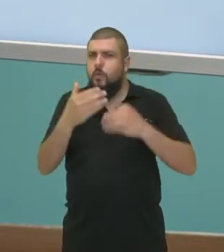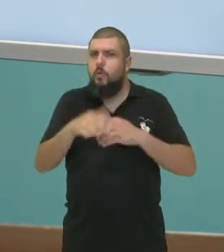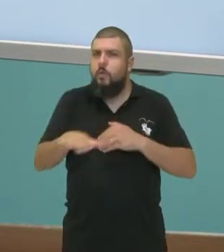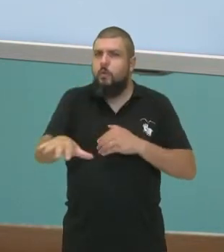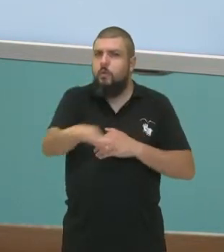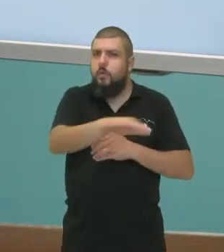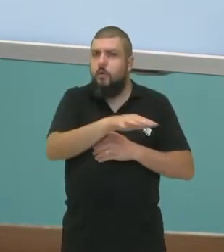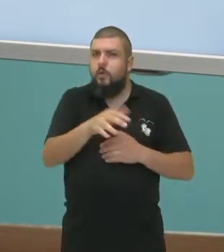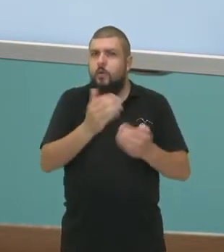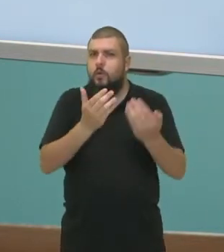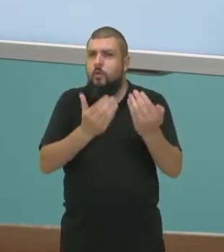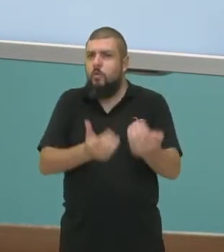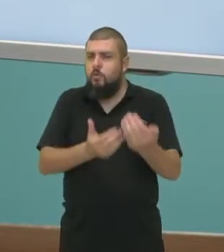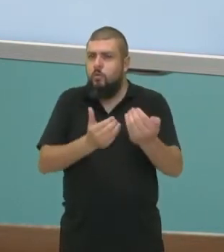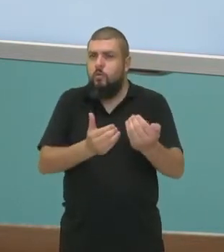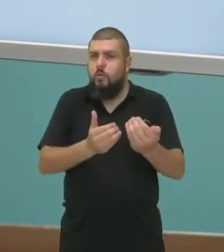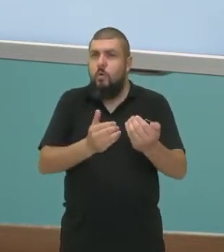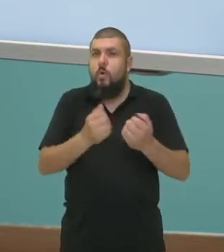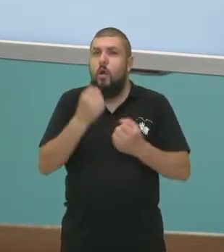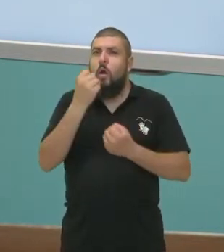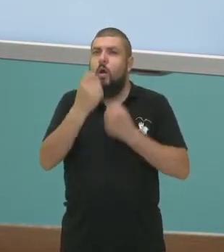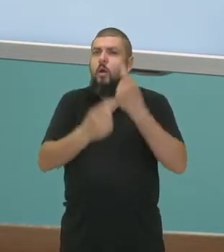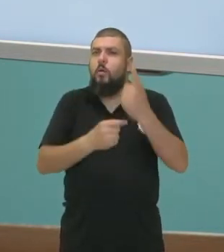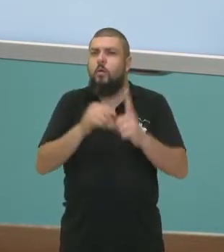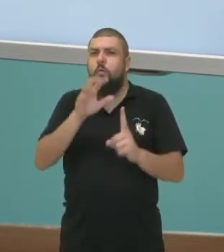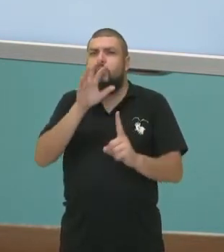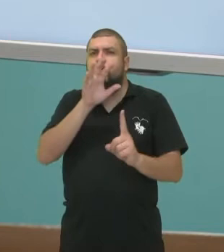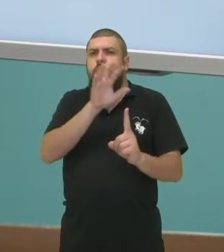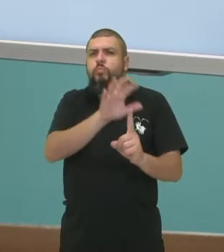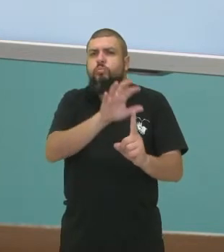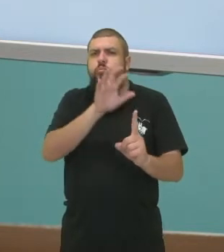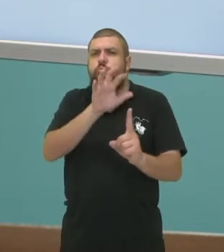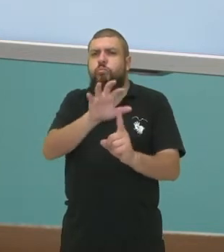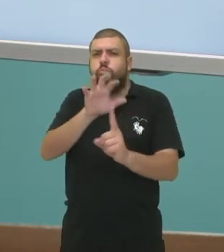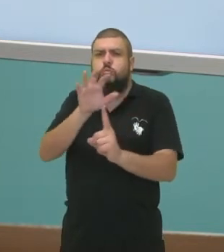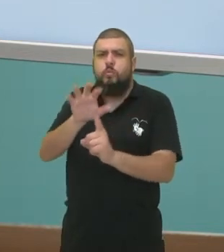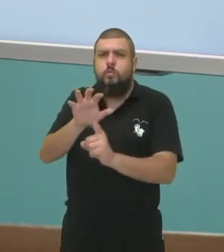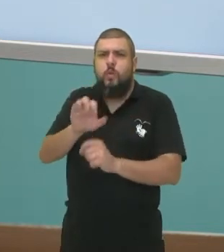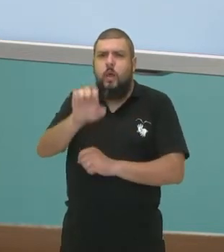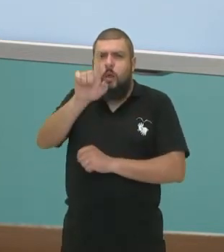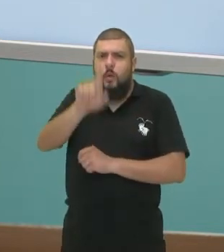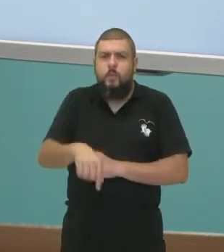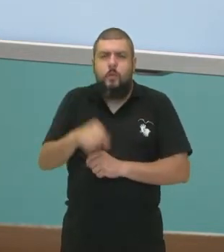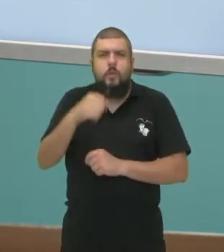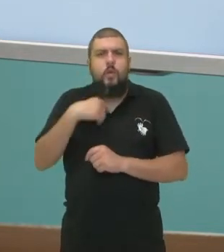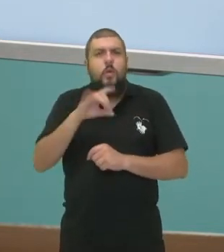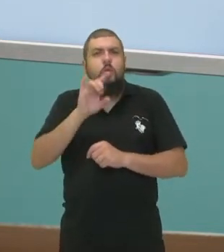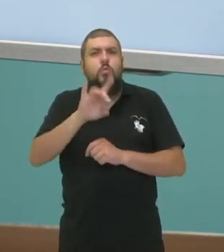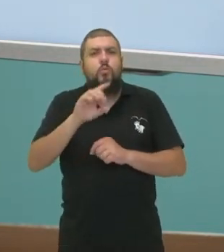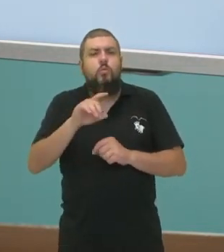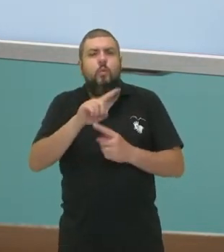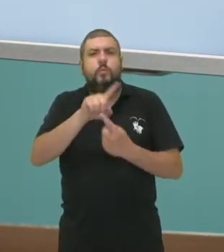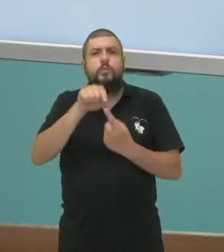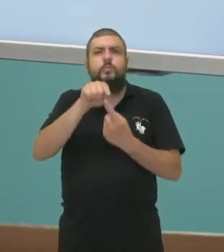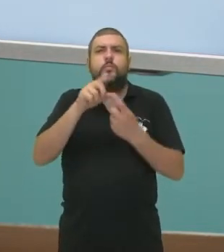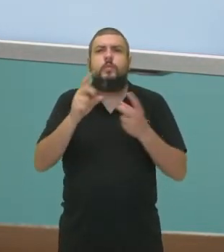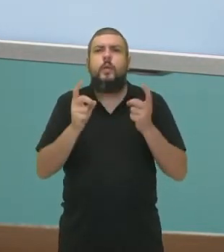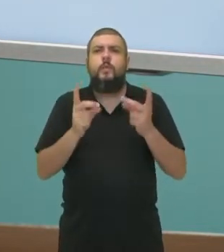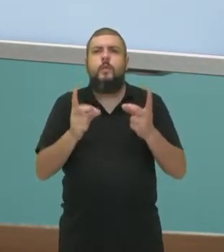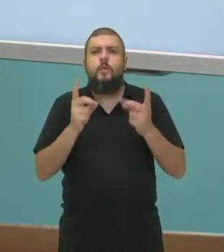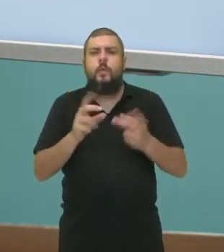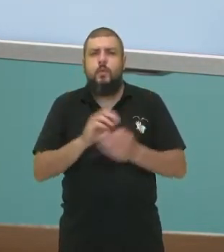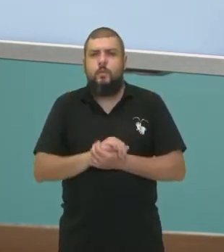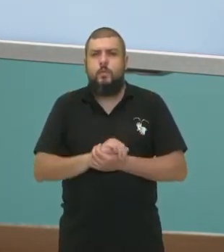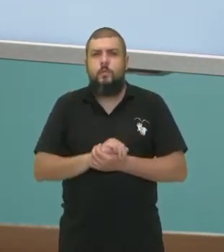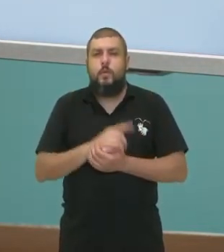proporcionar, digamos assim, uma publicidade fictícia, mostrando uma realidade criada especialmente para vender. Então a gente tem que tomar um certo cuidado, porque muitas vezes